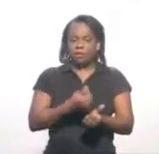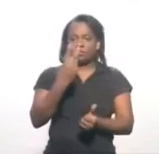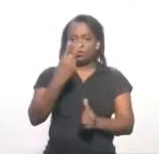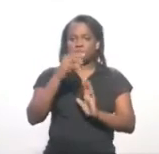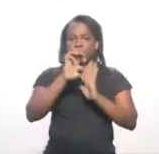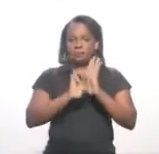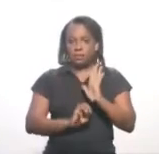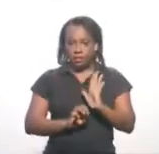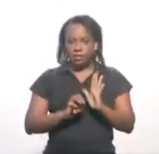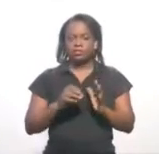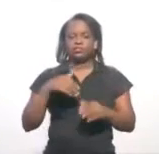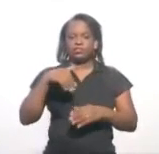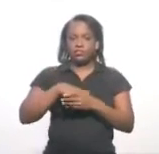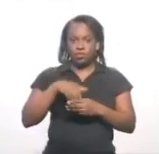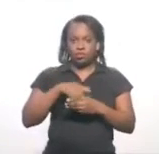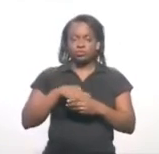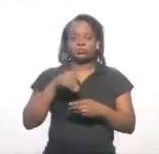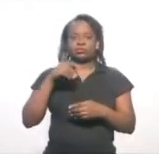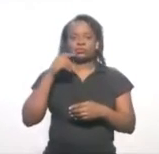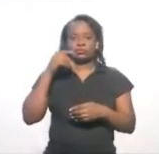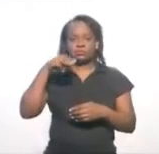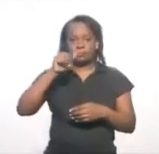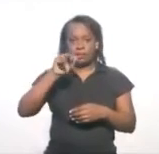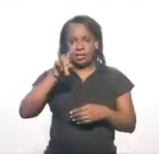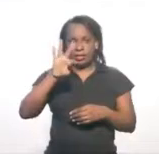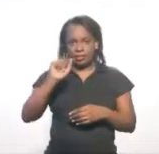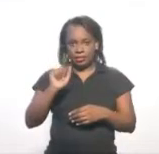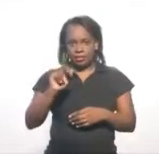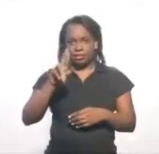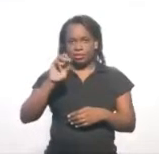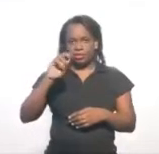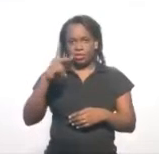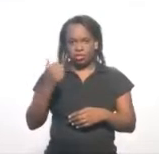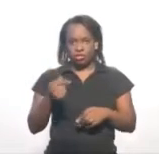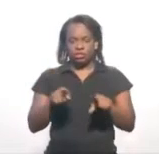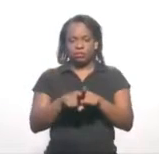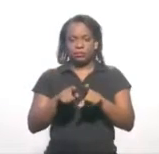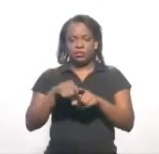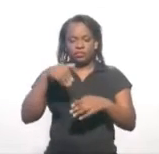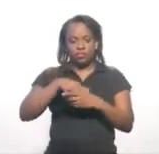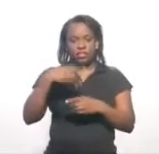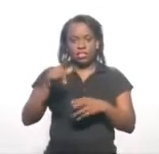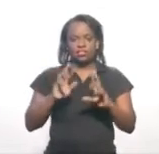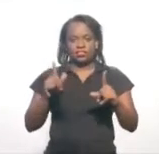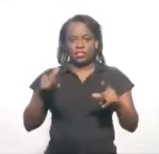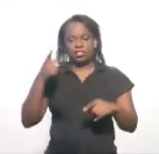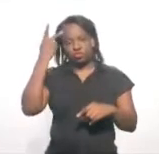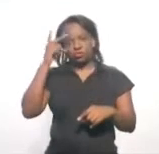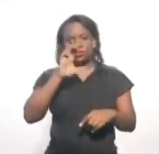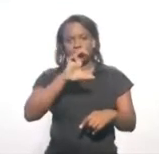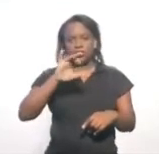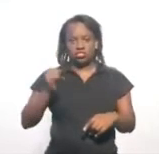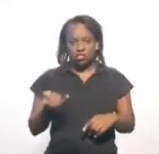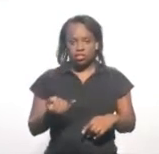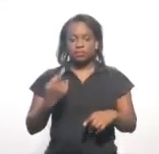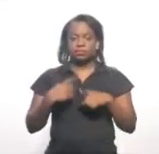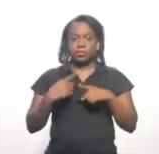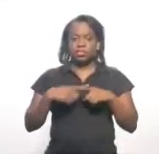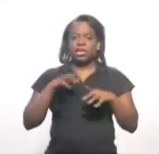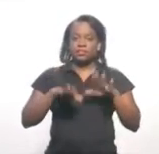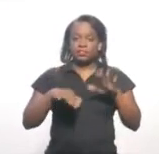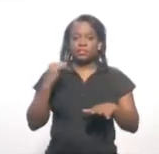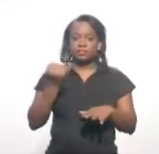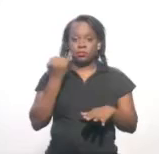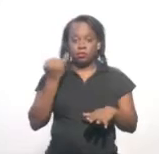emendas, acompanho o voto da doutora Marta Rocha, do voto divergente em relação à CCJ, presidente, porque as duas são